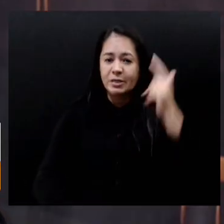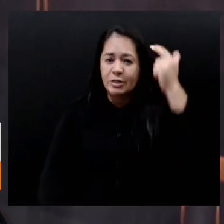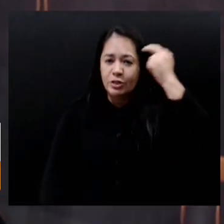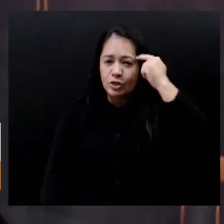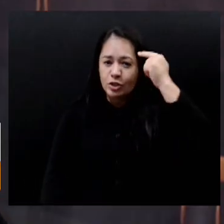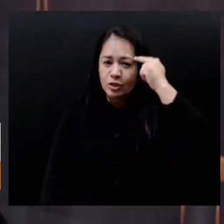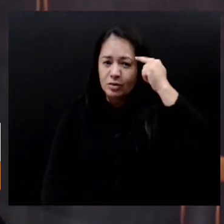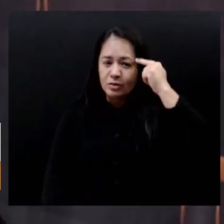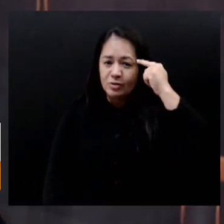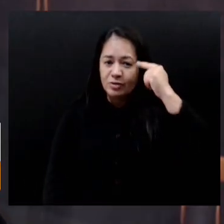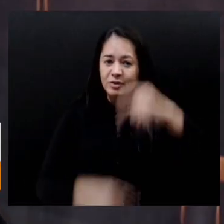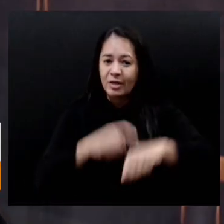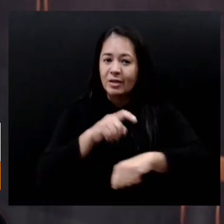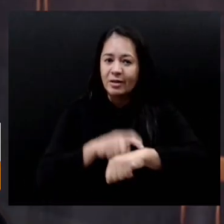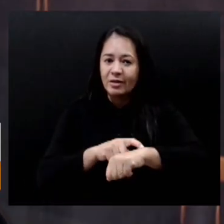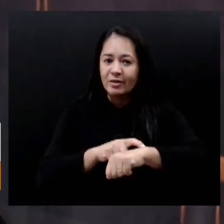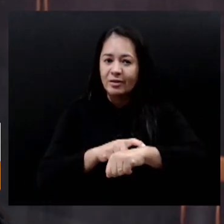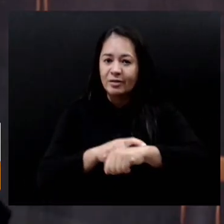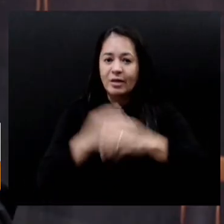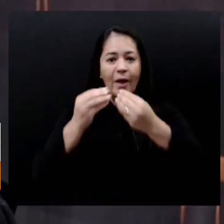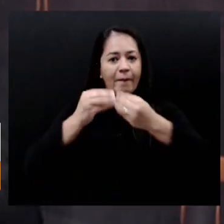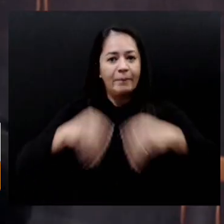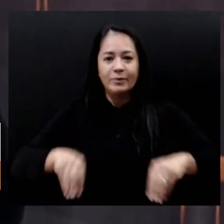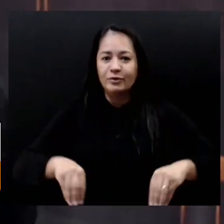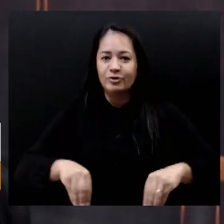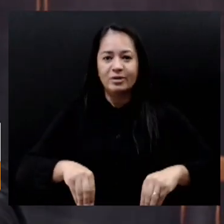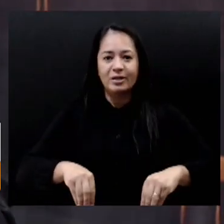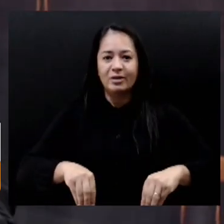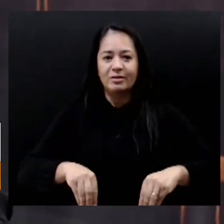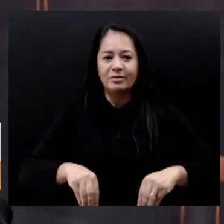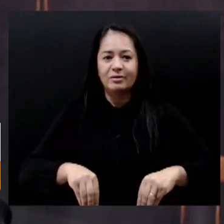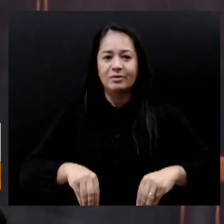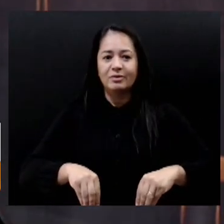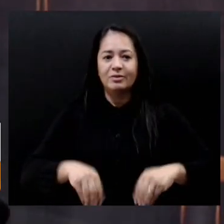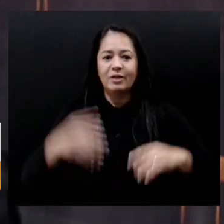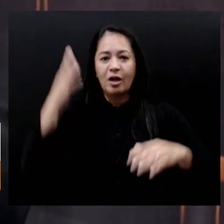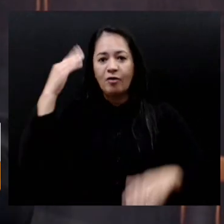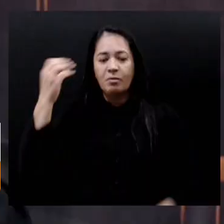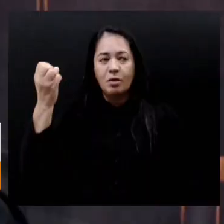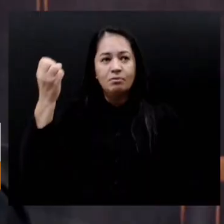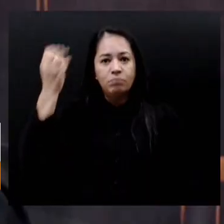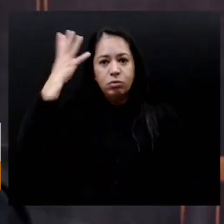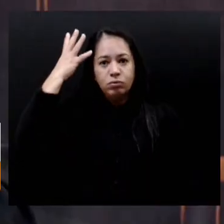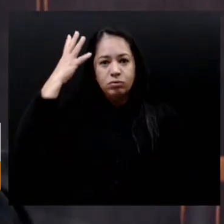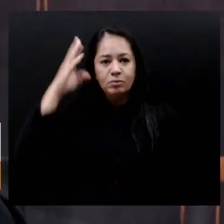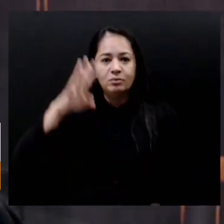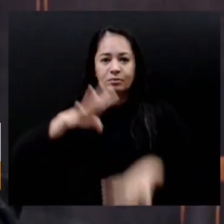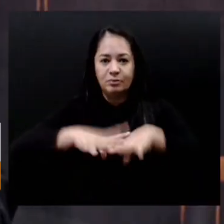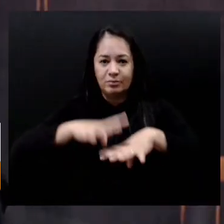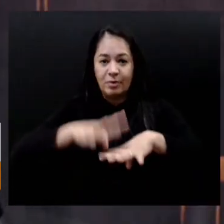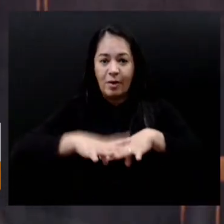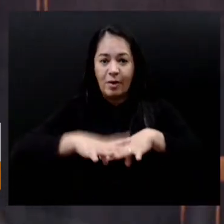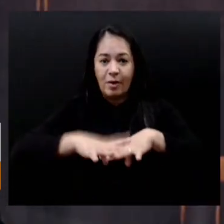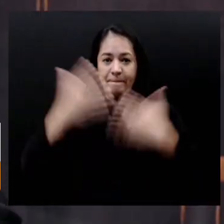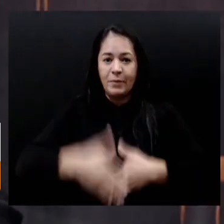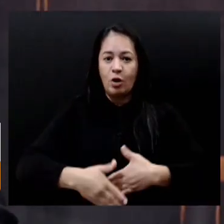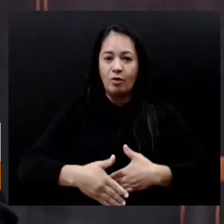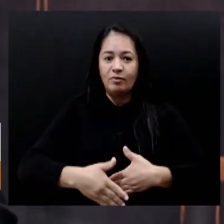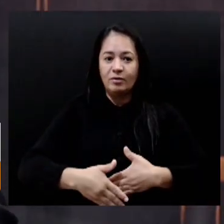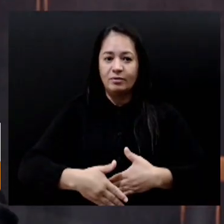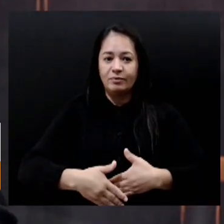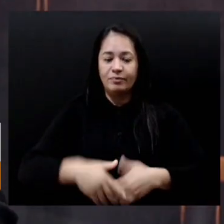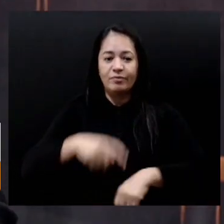episódio está prejudicada. É o famoso branco na prova de matemática, uma supressão ali de toda a